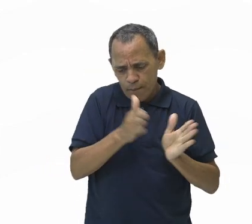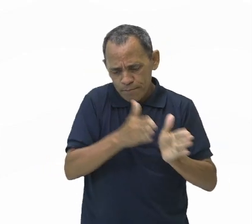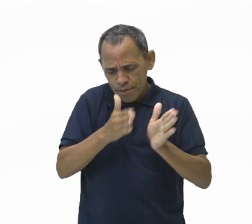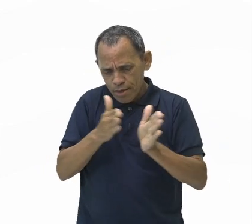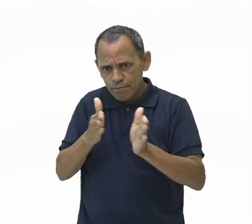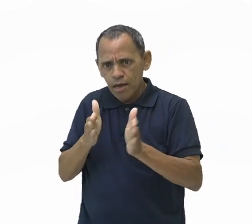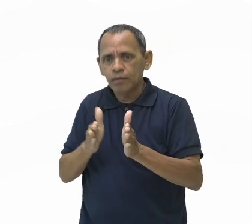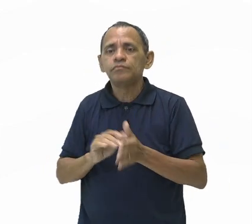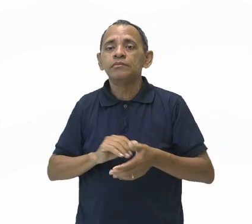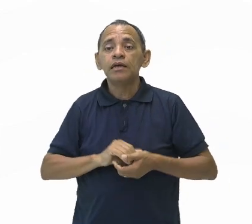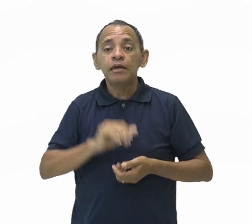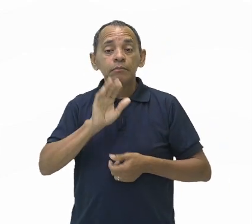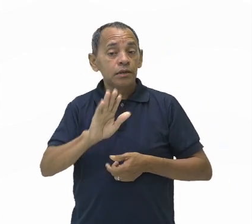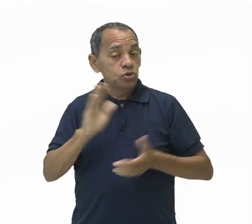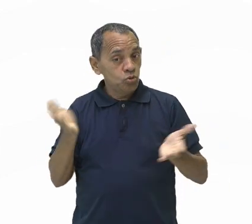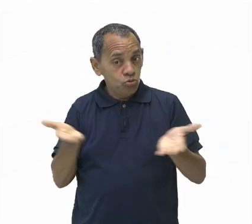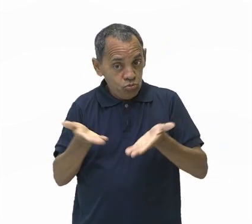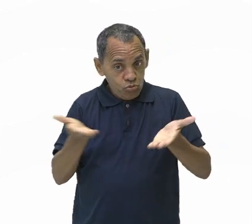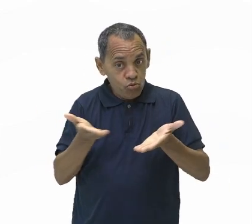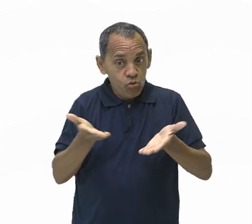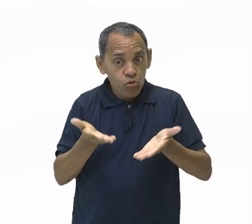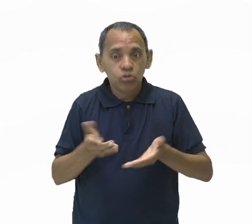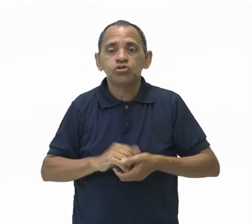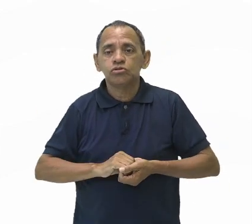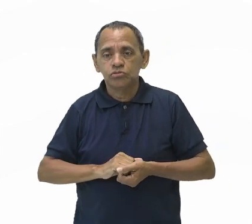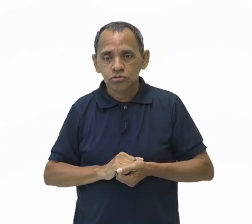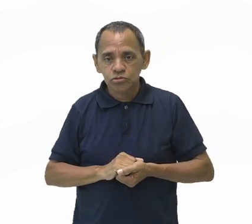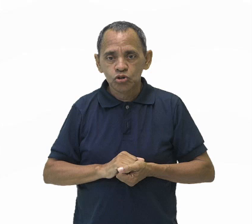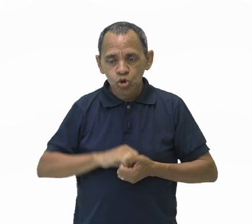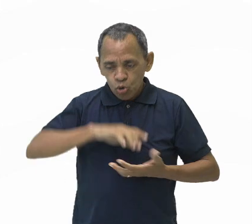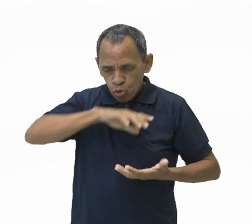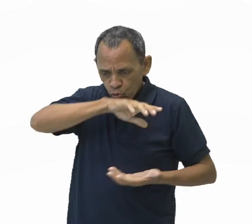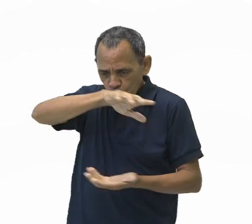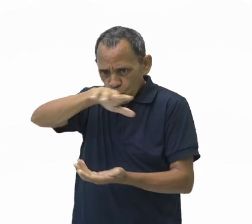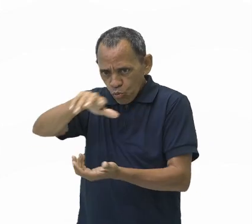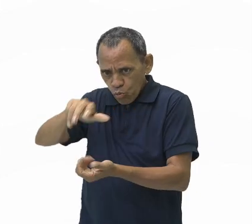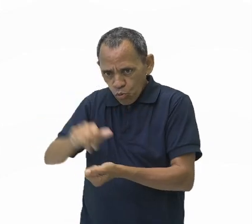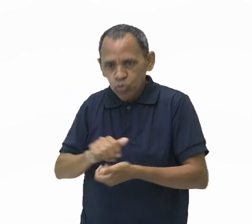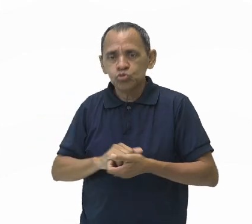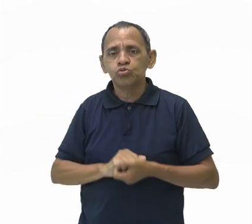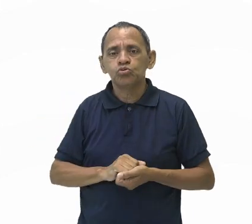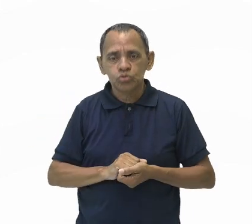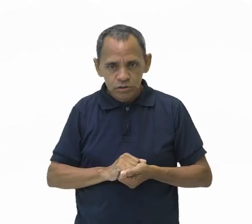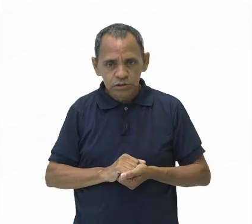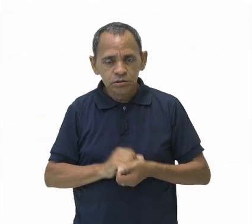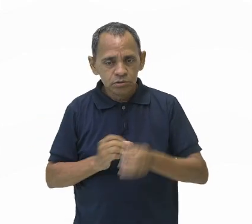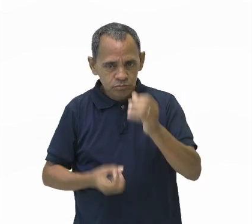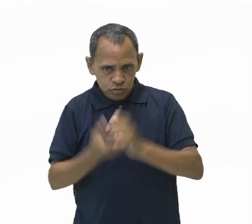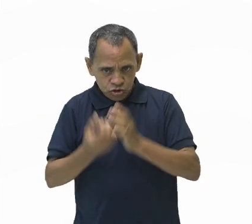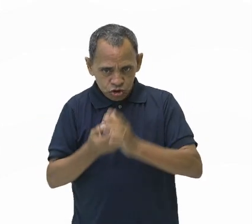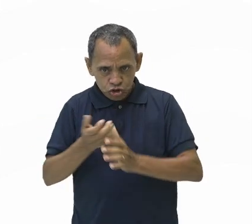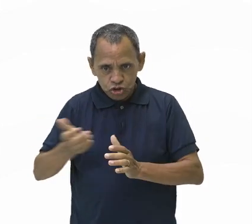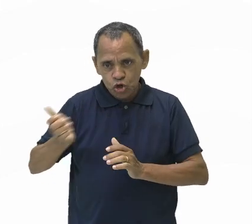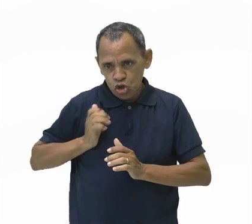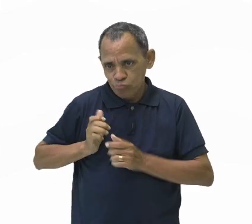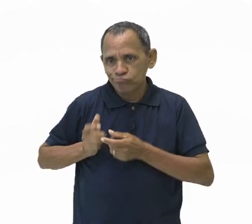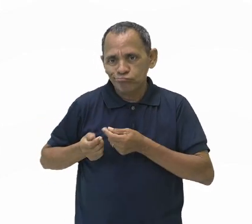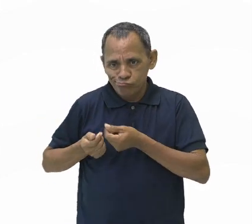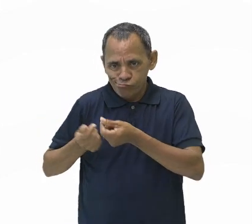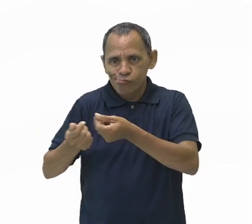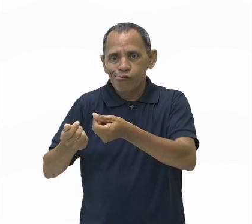né, no mundo atual, a questão do neoliberalismo, né, da produção de riqueza a partir do trabalho,